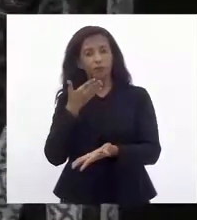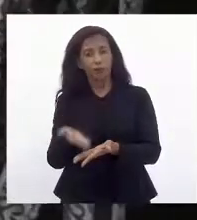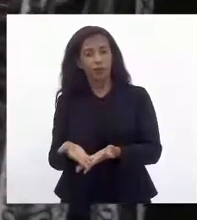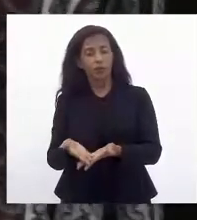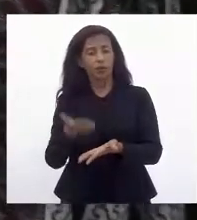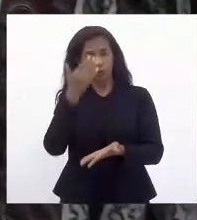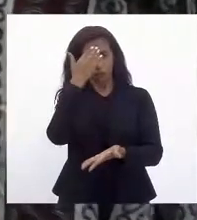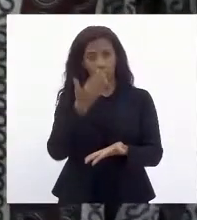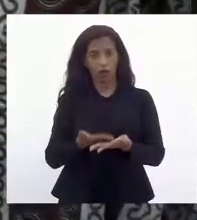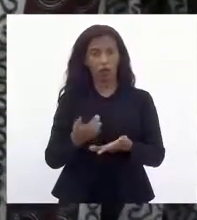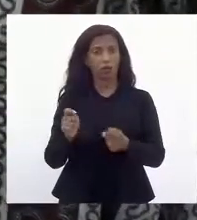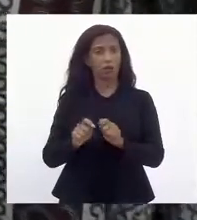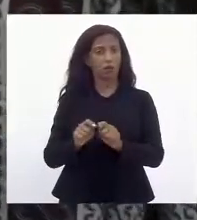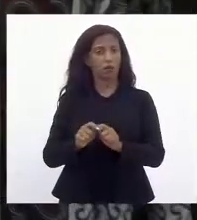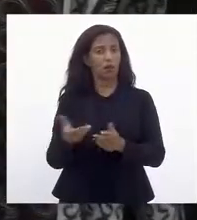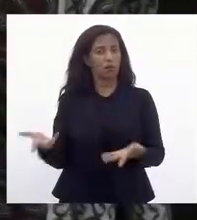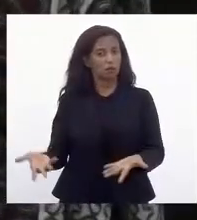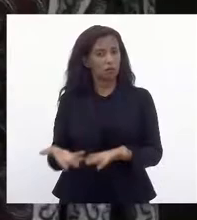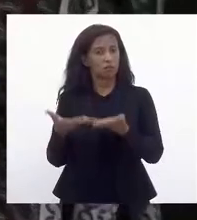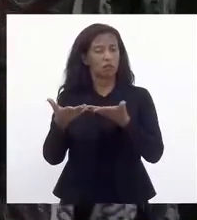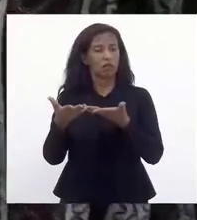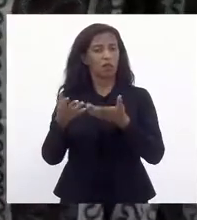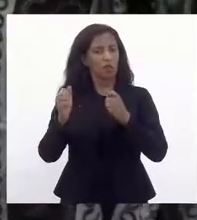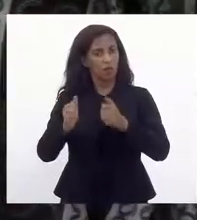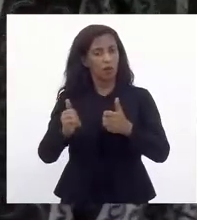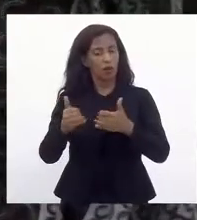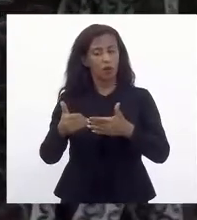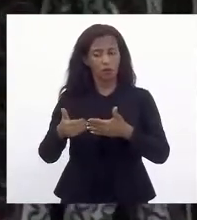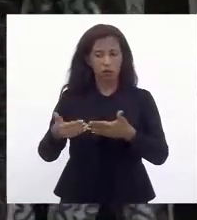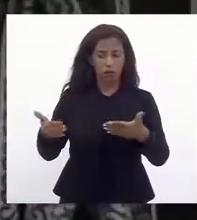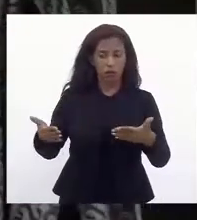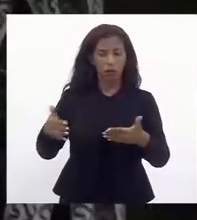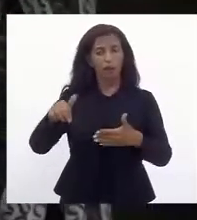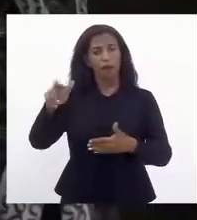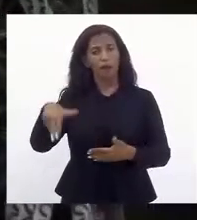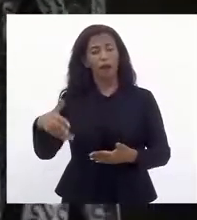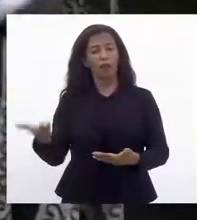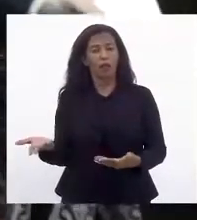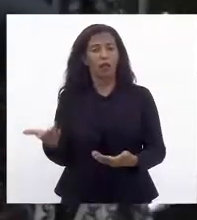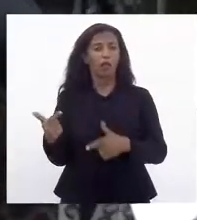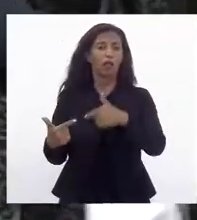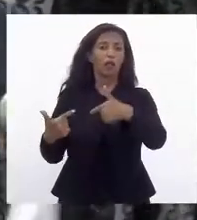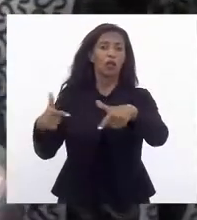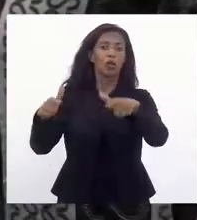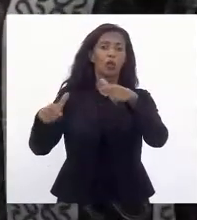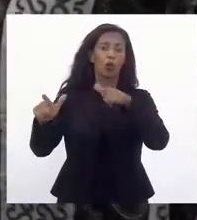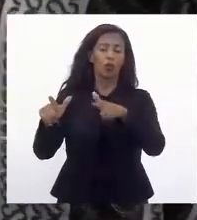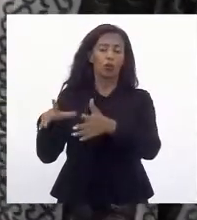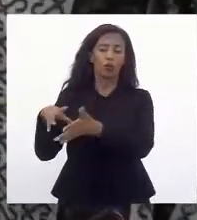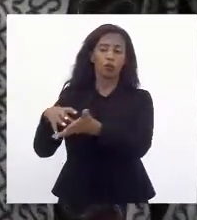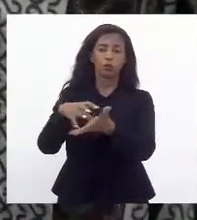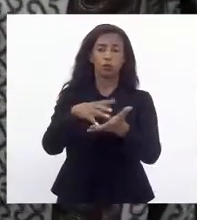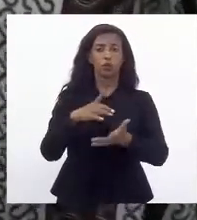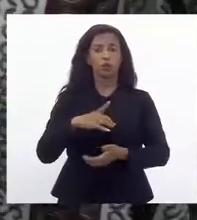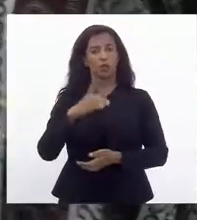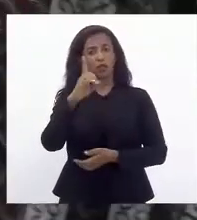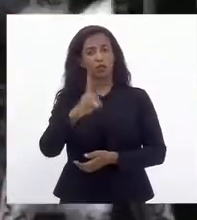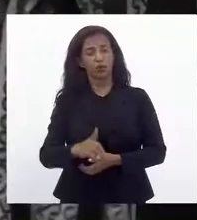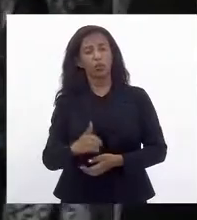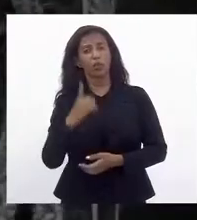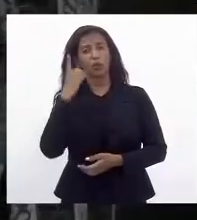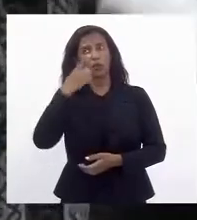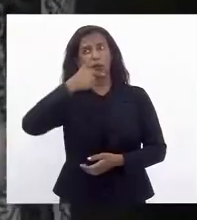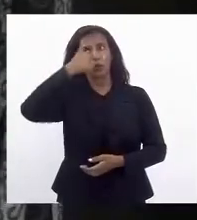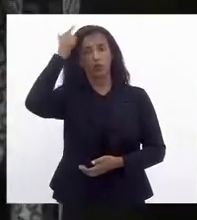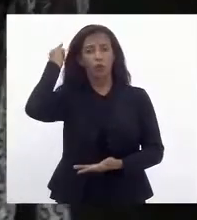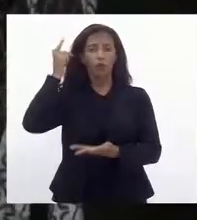também seja de valiosa estima que a gente possa estender isso para quem, em outras corporações, também tem esse direito. O deputado Luiz Paulo falou um